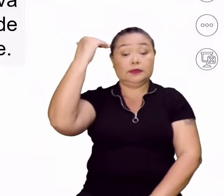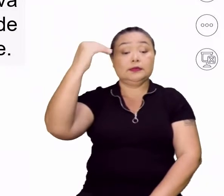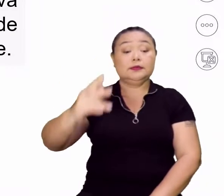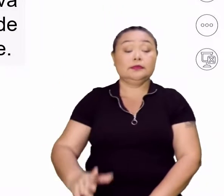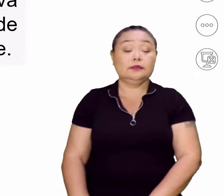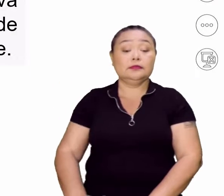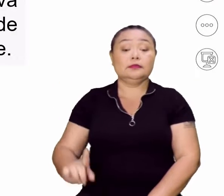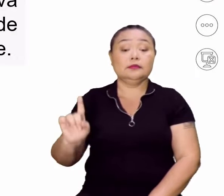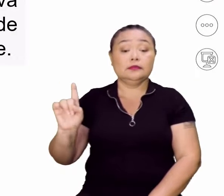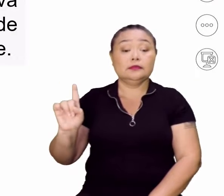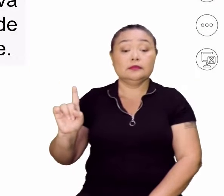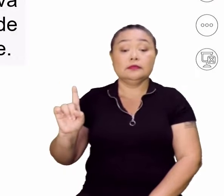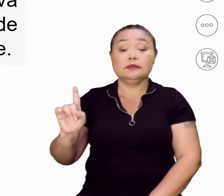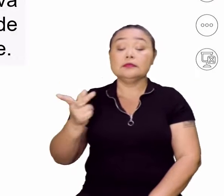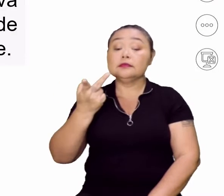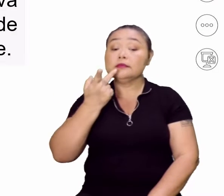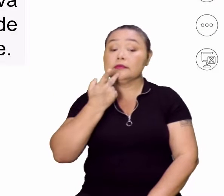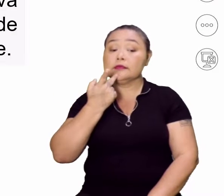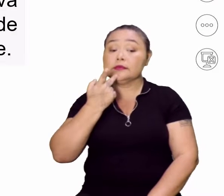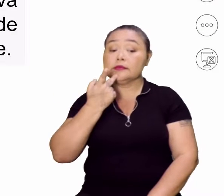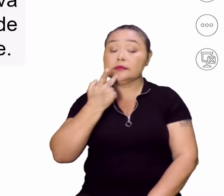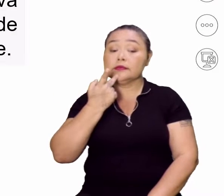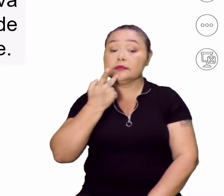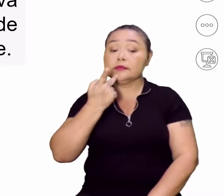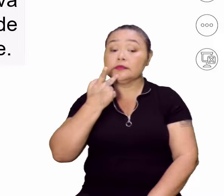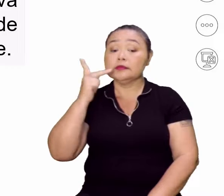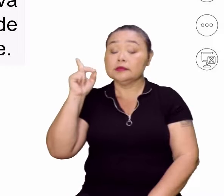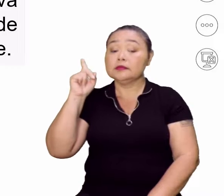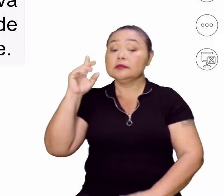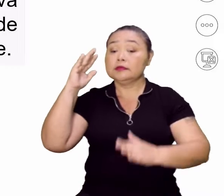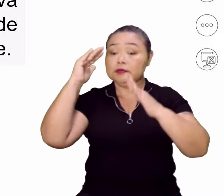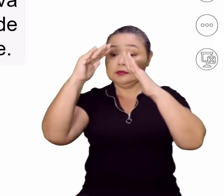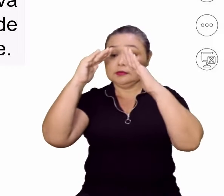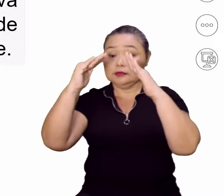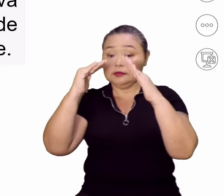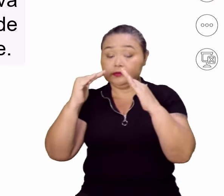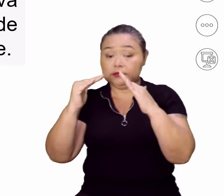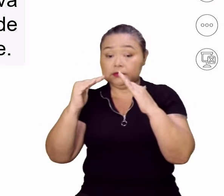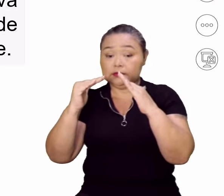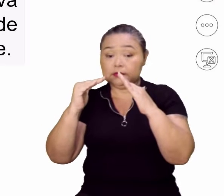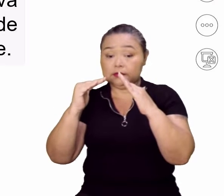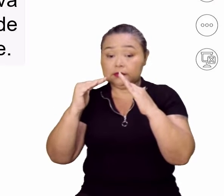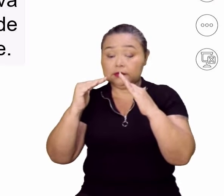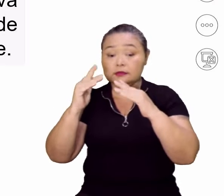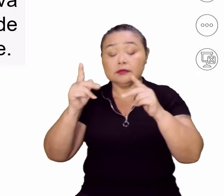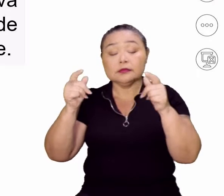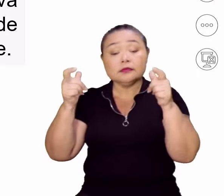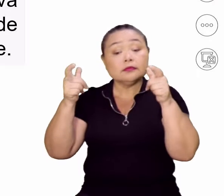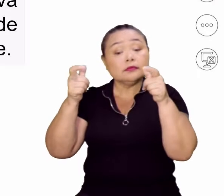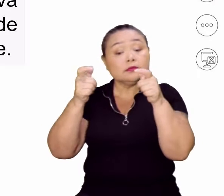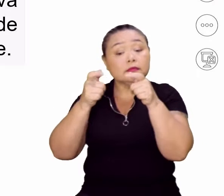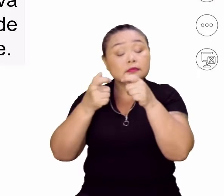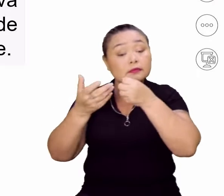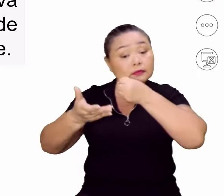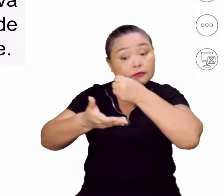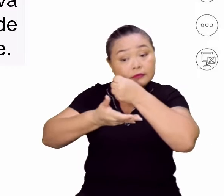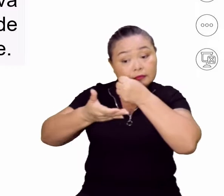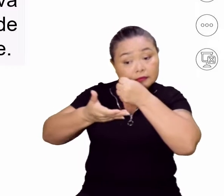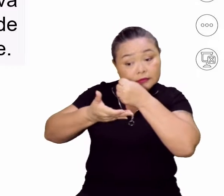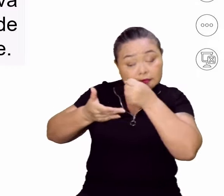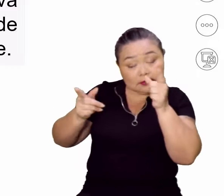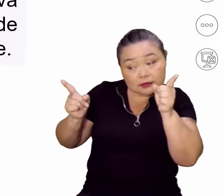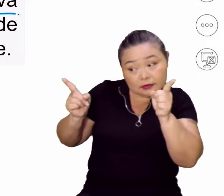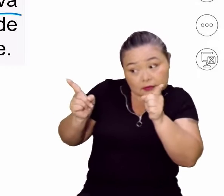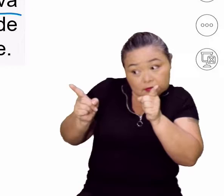aí. Já vi falando que nessa pirâmide há uma diminuição da base, ou seja,